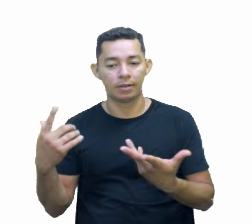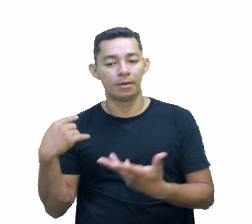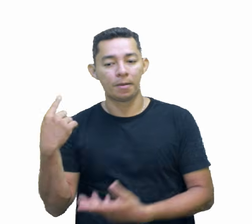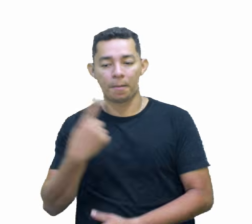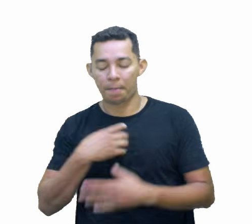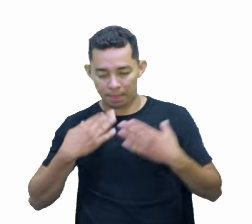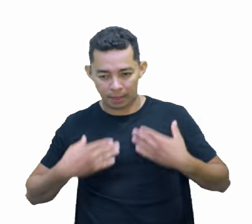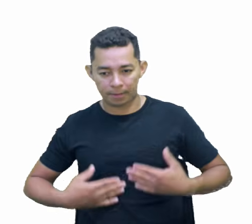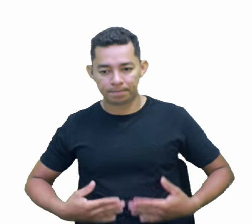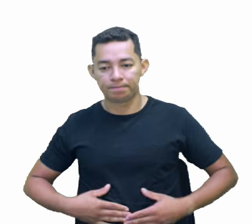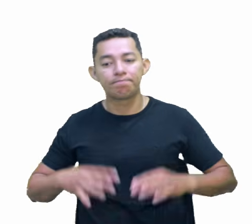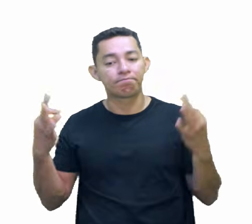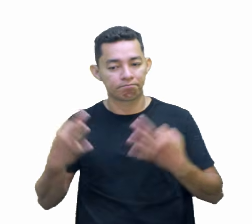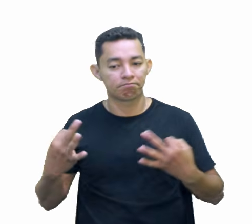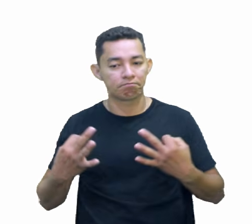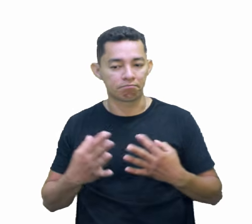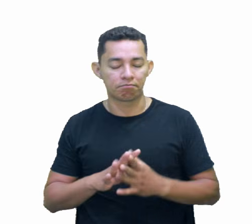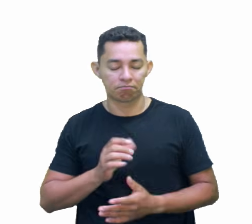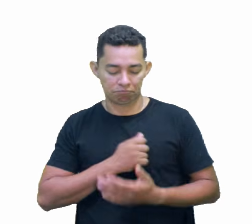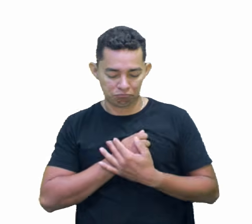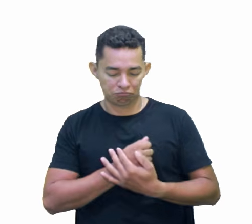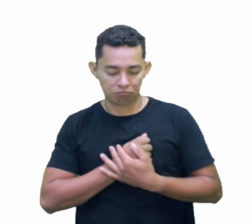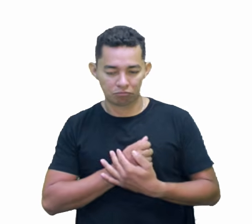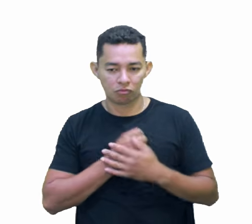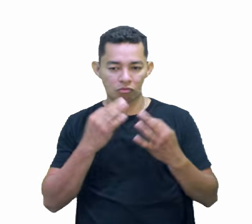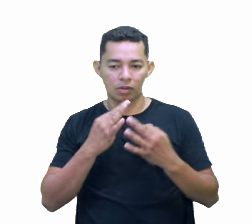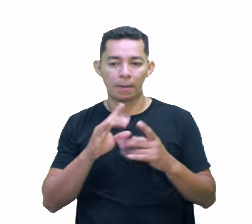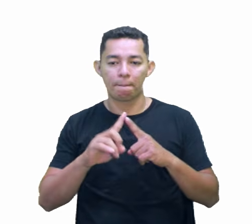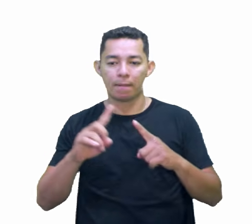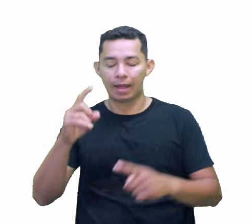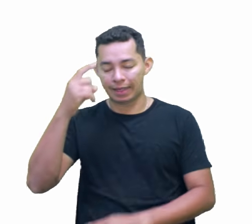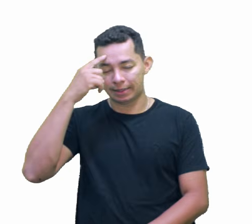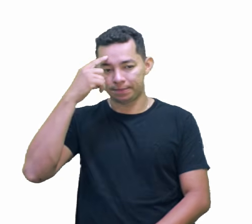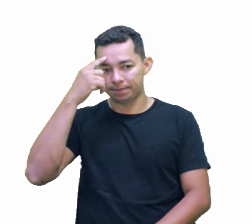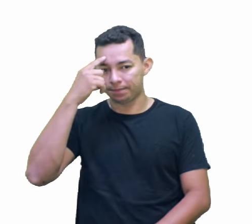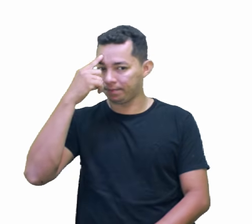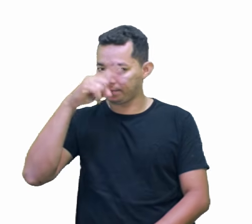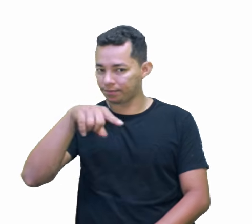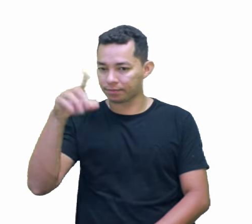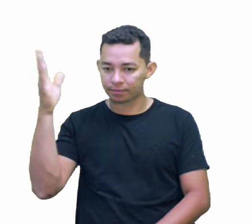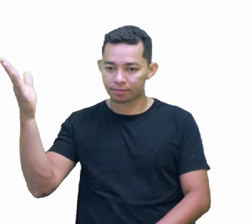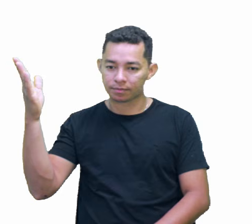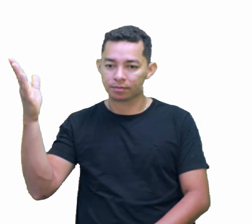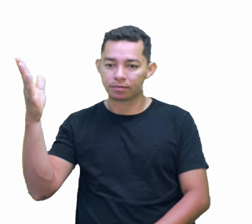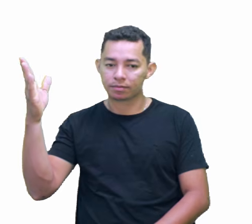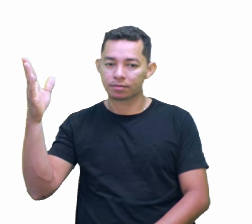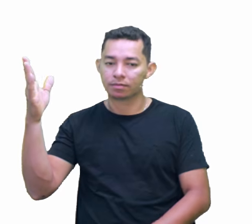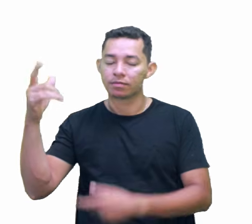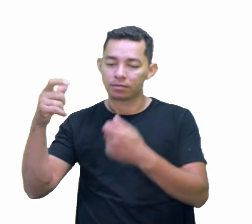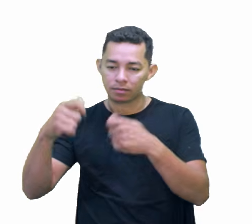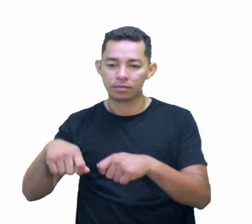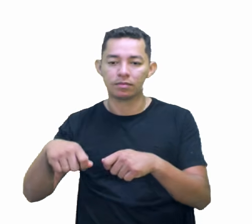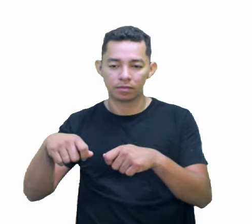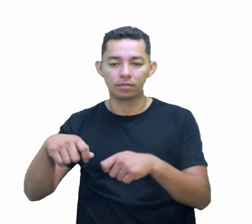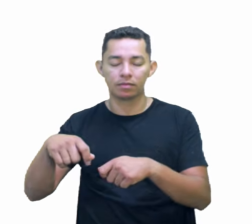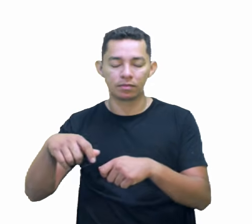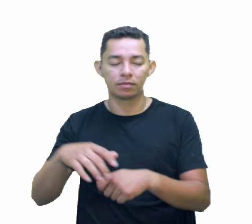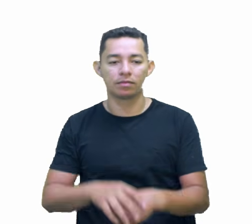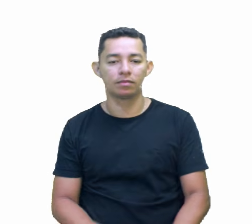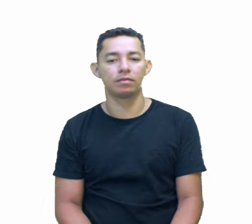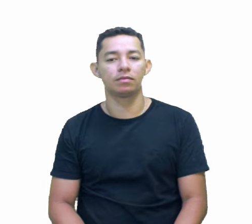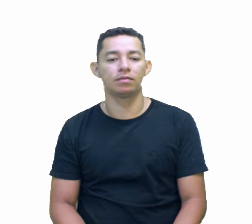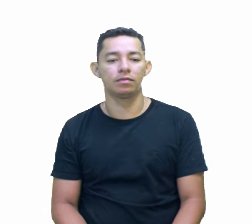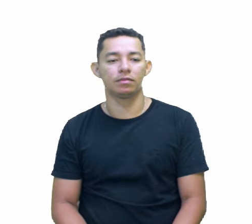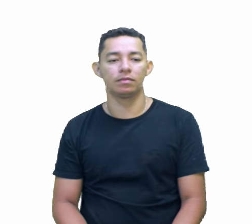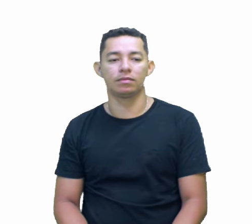ele é perfeito, ele funciona, coração, cérebro, mas se não forem esses fatores externos, a gente não sobrevive. Como eu falei